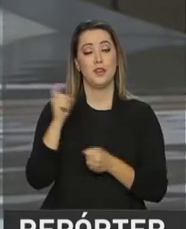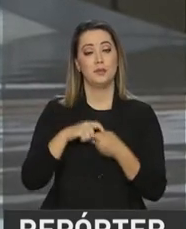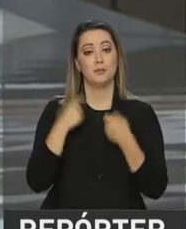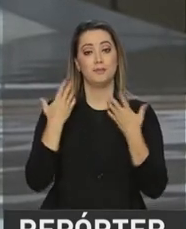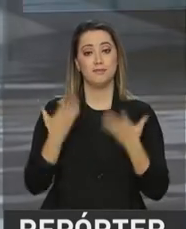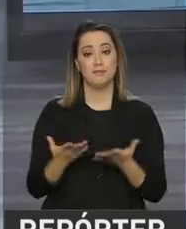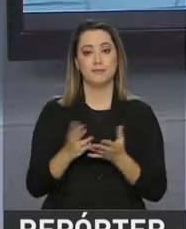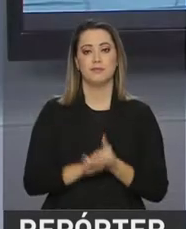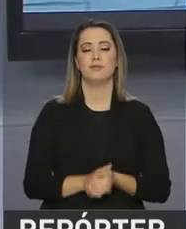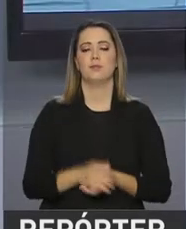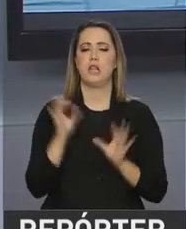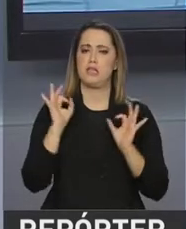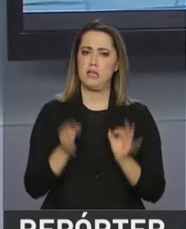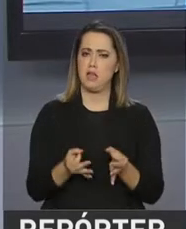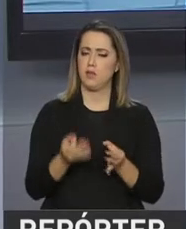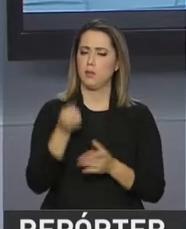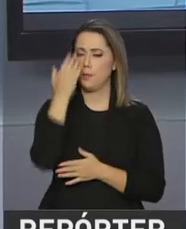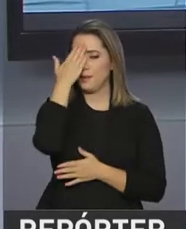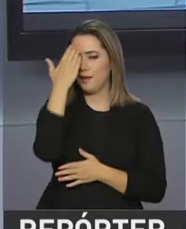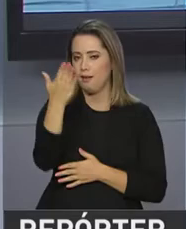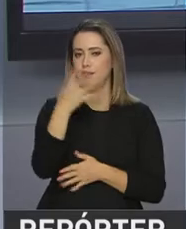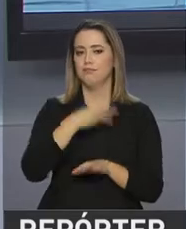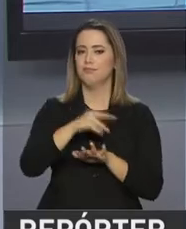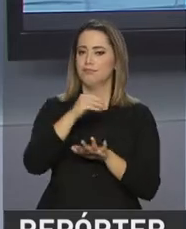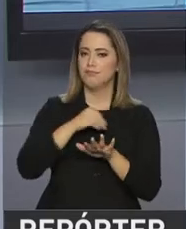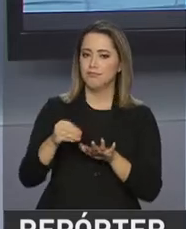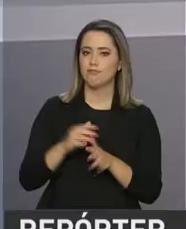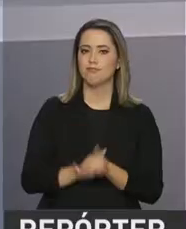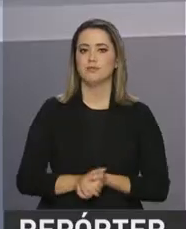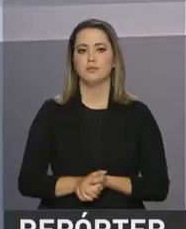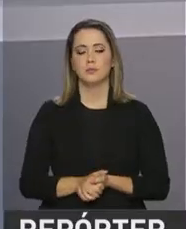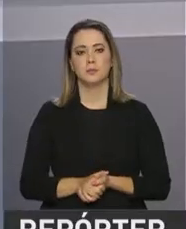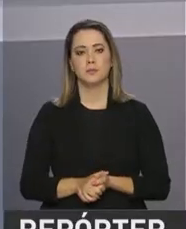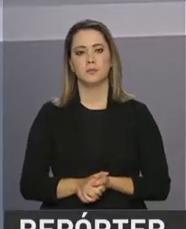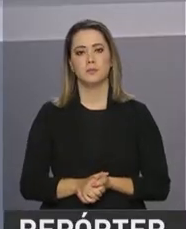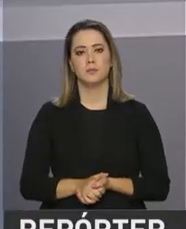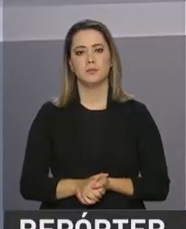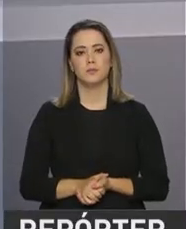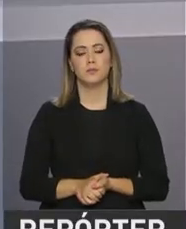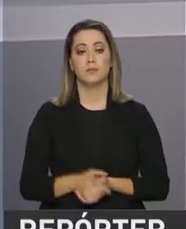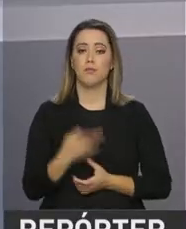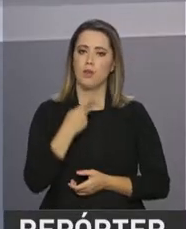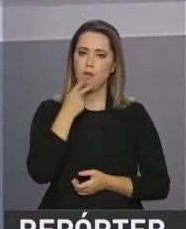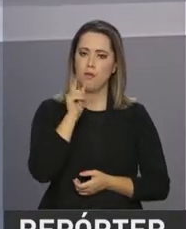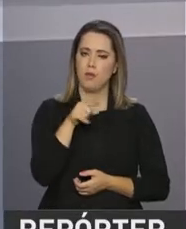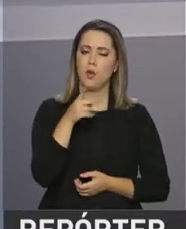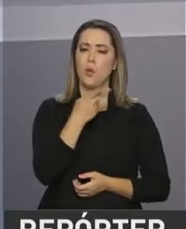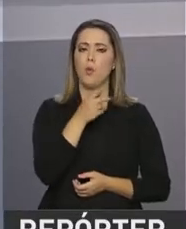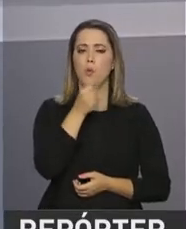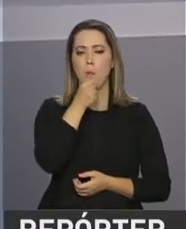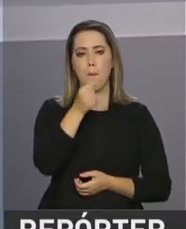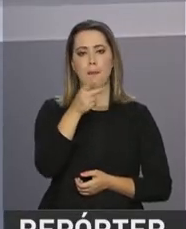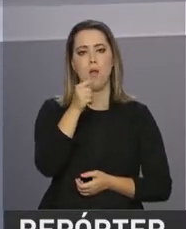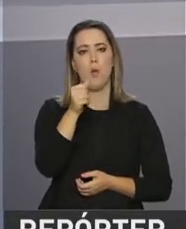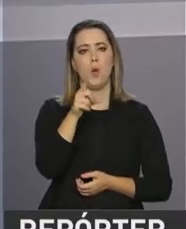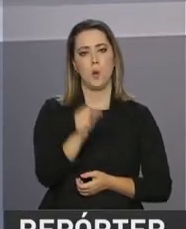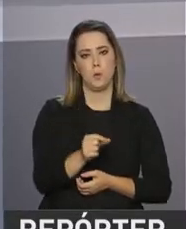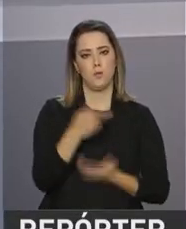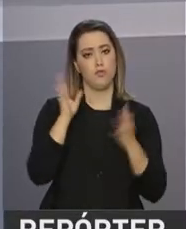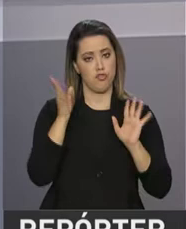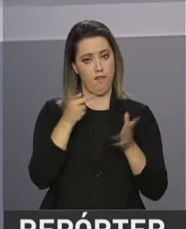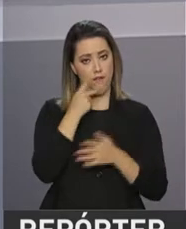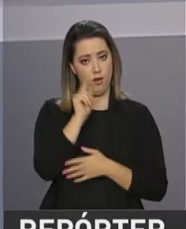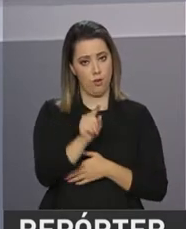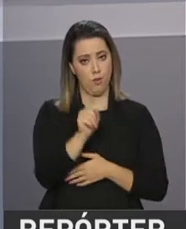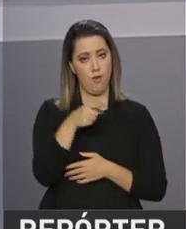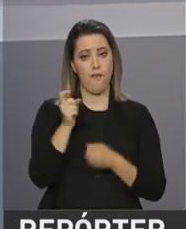estou de roberto tá certo paulo muito obrigado pelas informações e como o nosso repórter paulo la sálvia acabou de dizer a